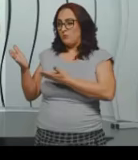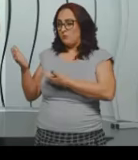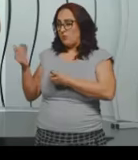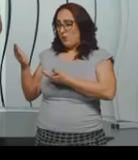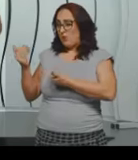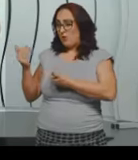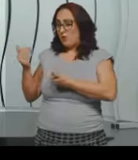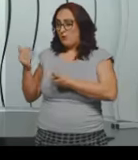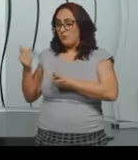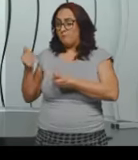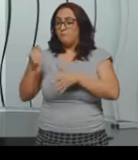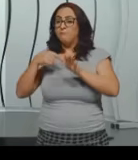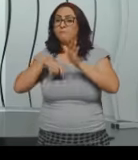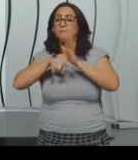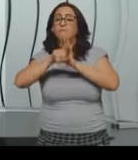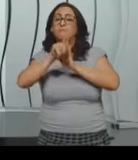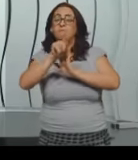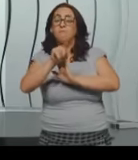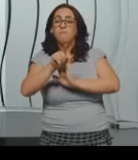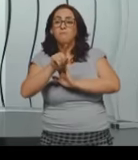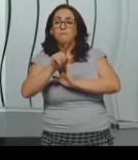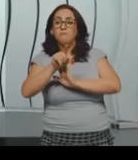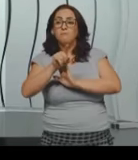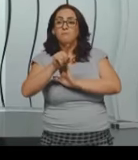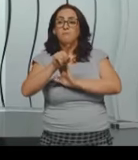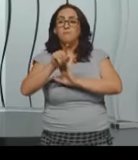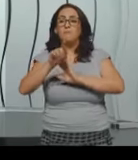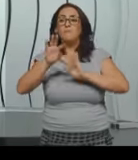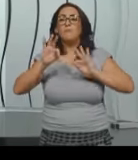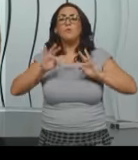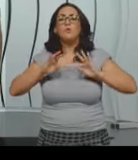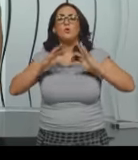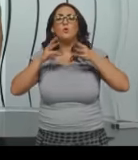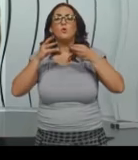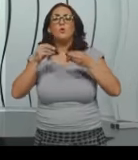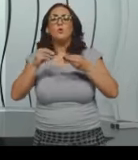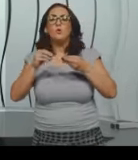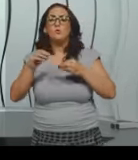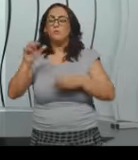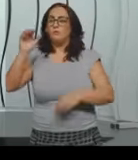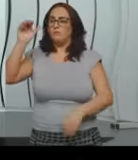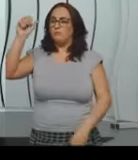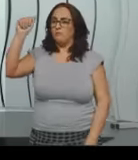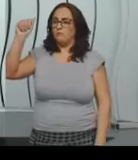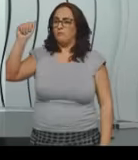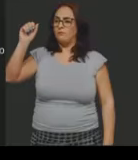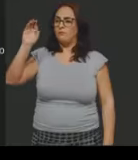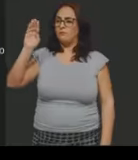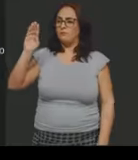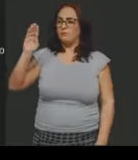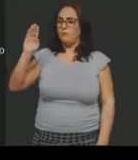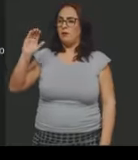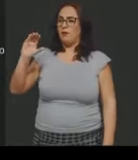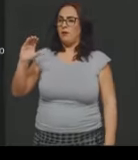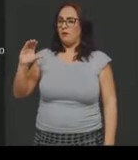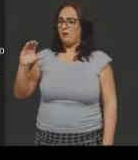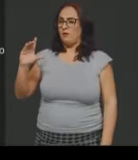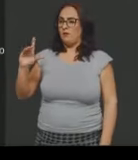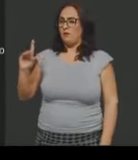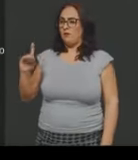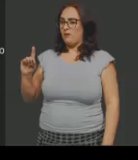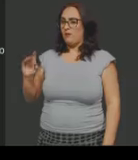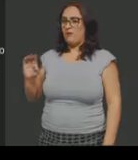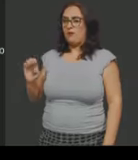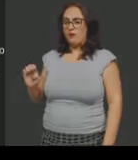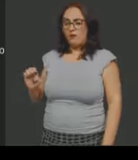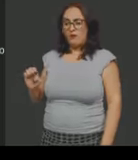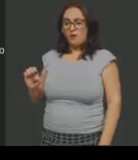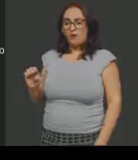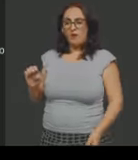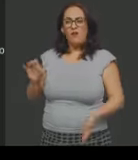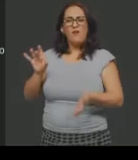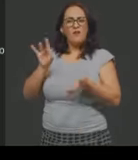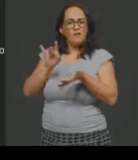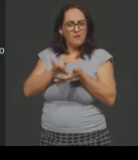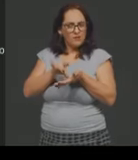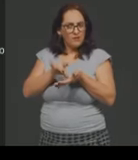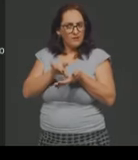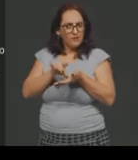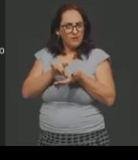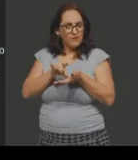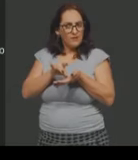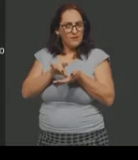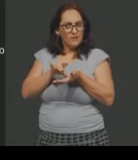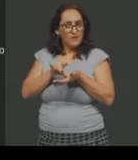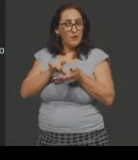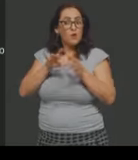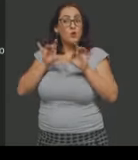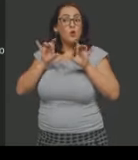pergunta. Todas as afirmativas referentes ao esquema são verdadeiras,